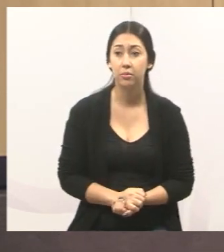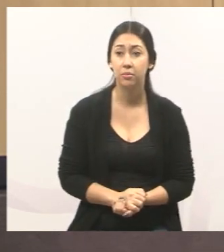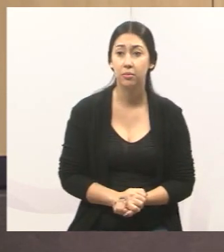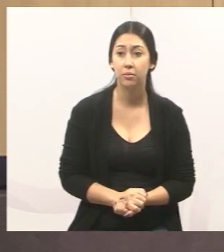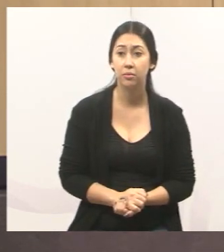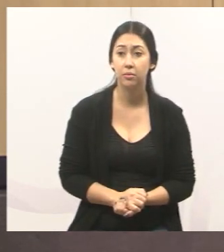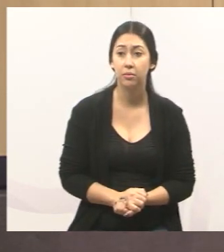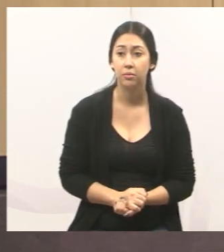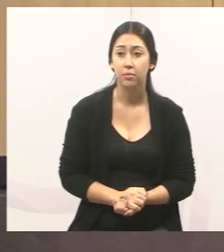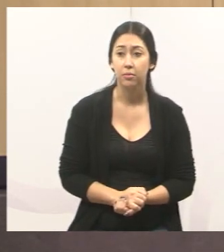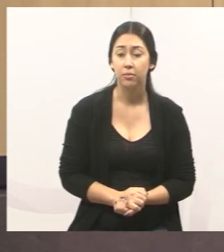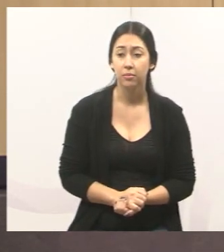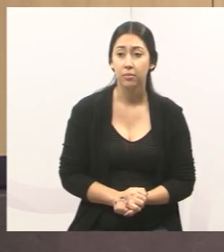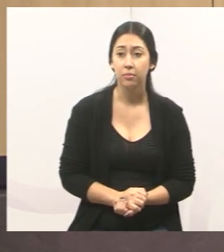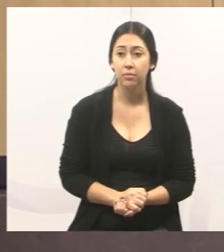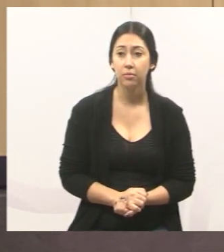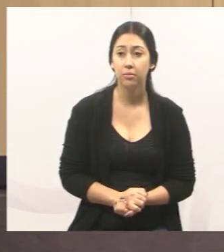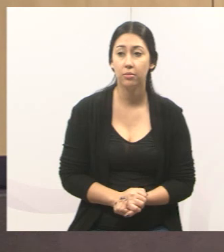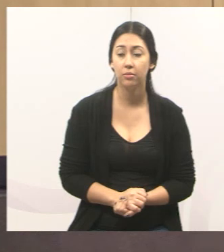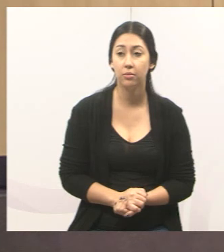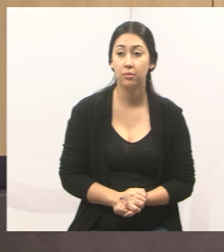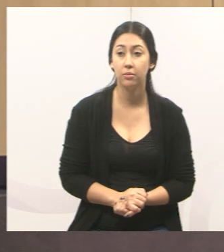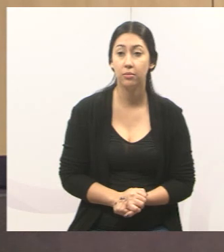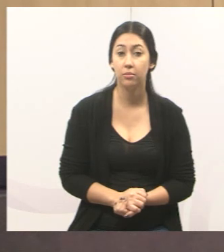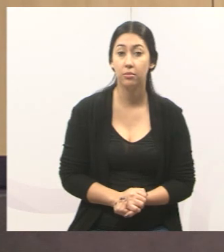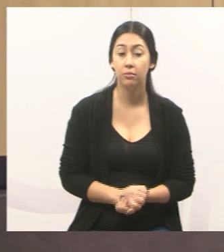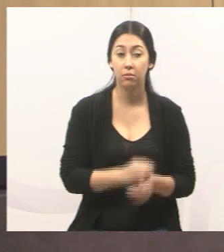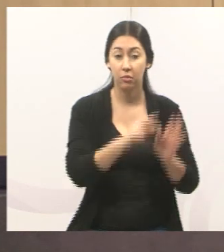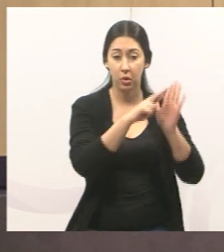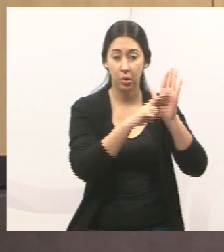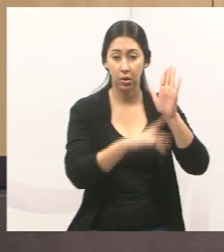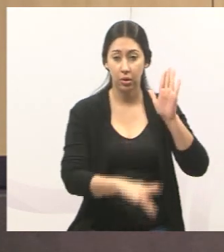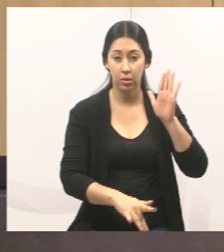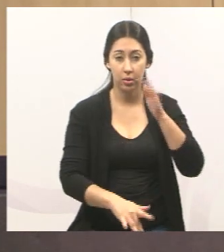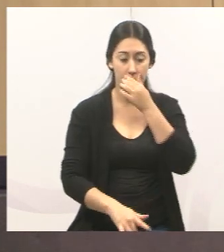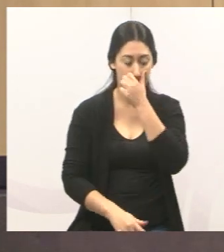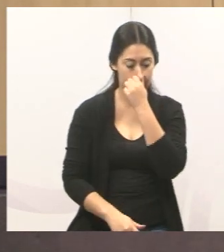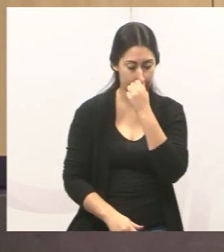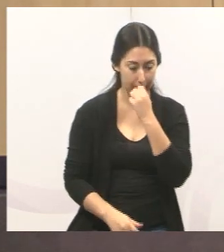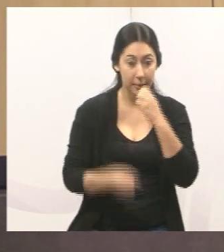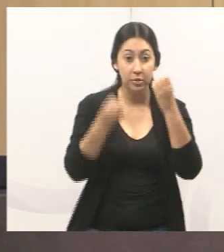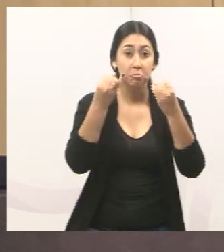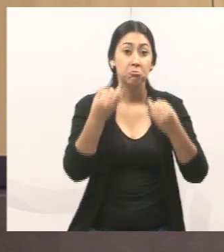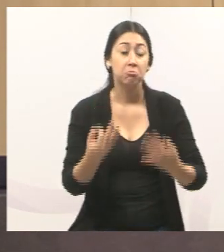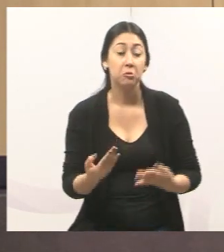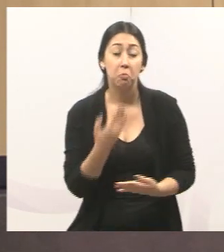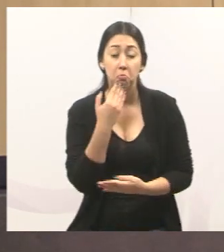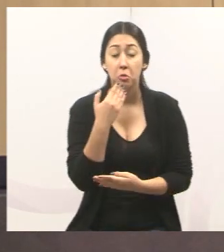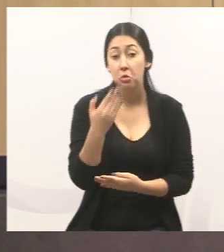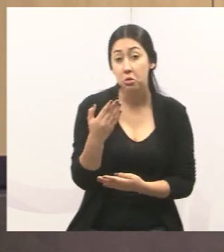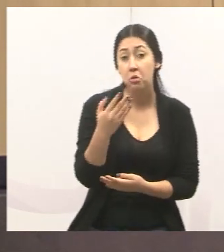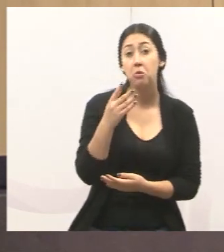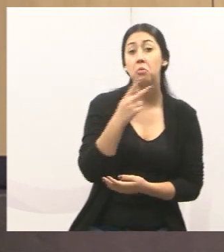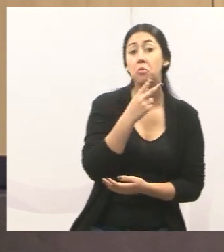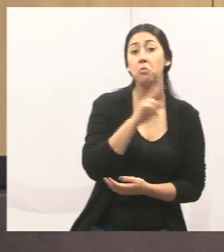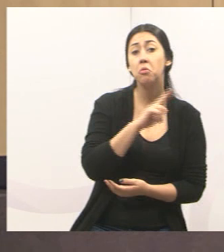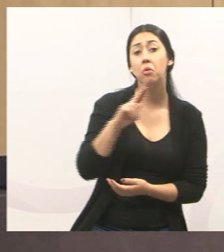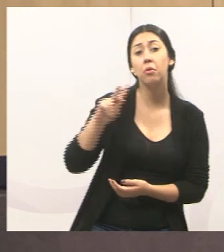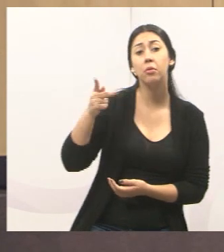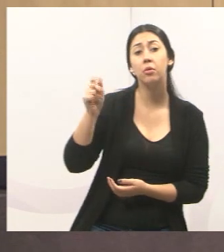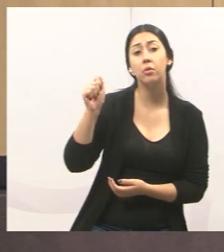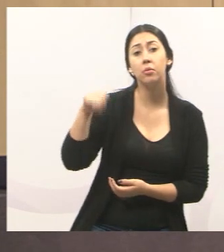operada, indeferimento. Relatório. Trata-se de requerimento formulado pelo ilustre ex-prefeito senhor Hamilton Ribeiro